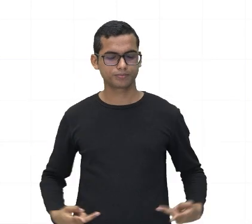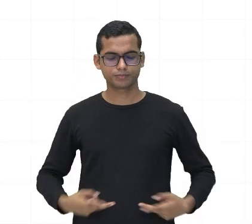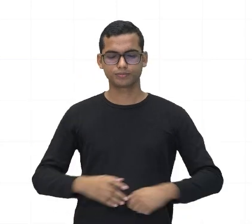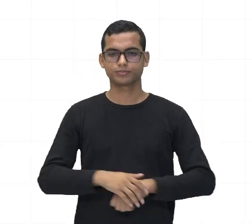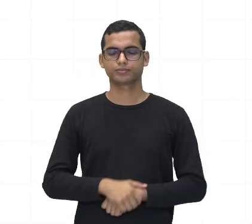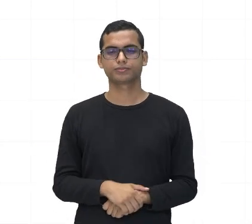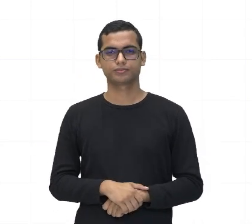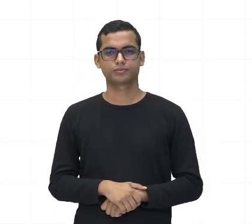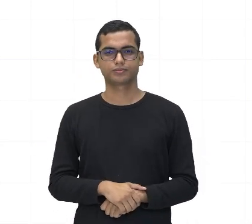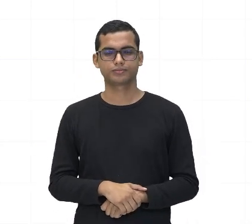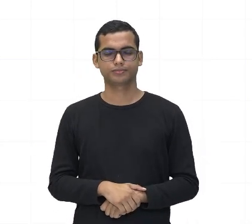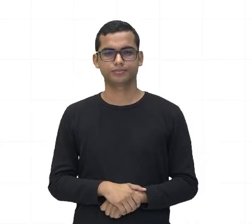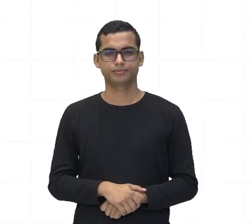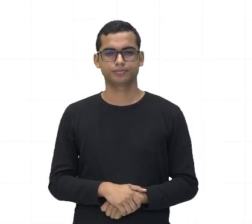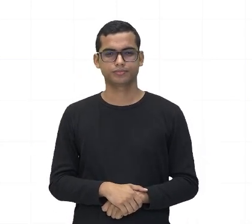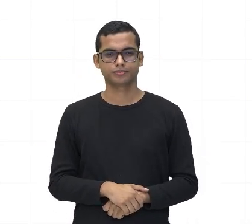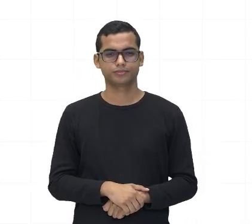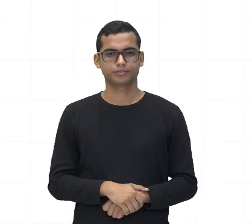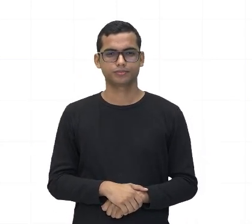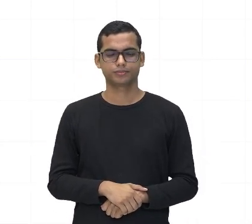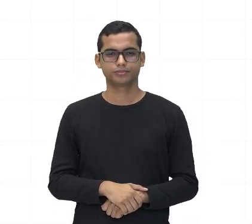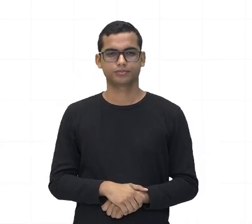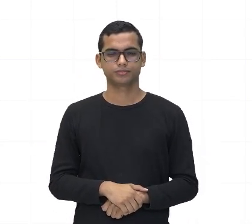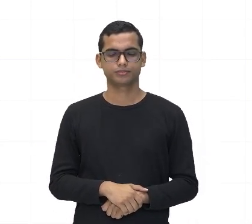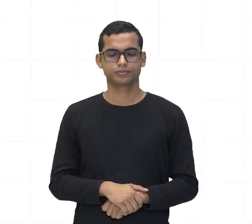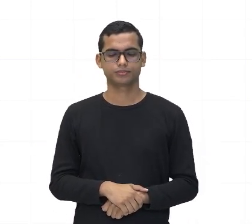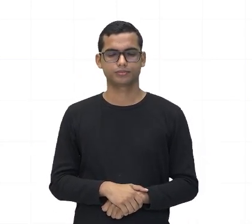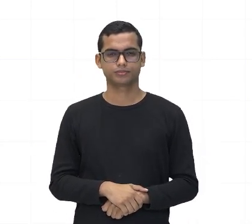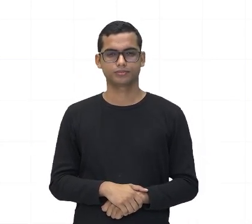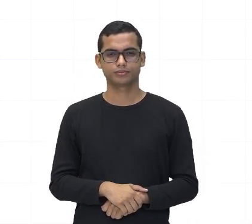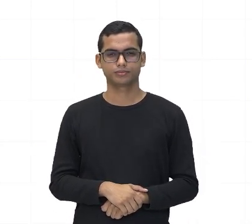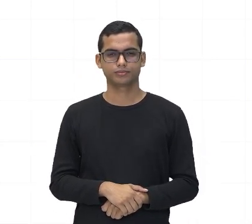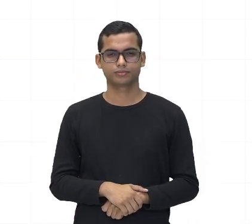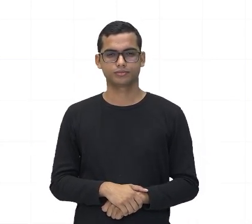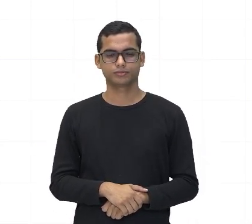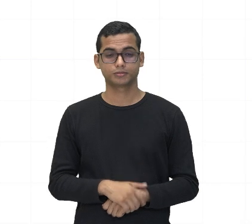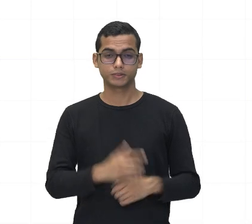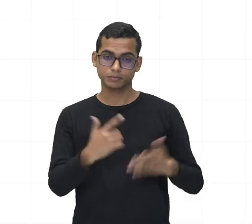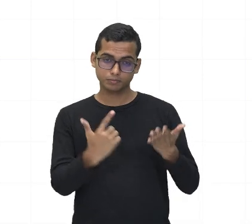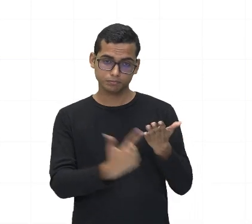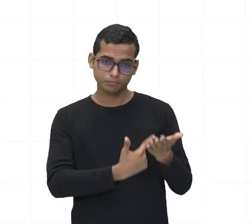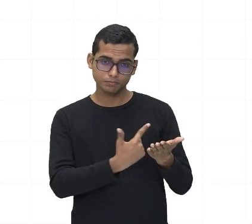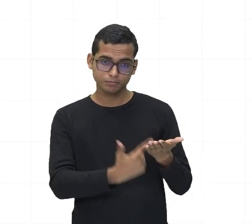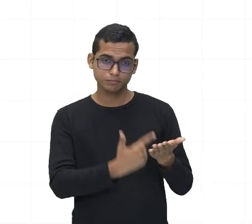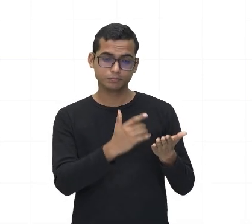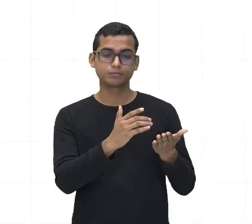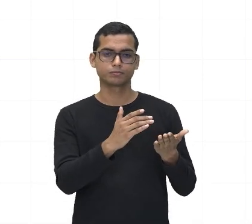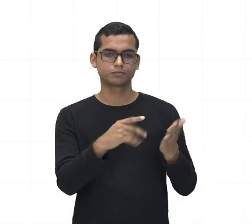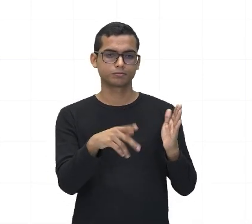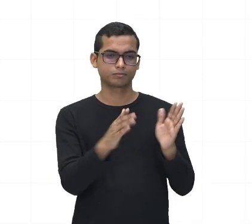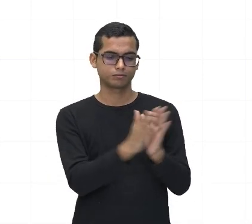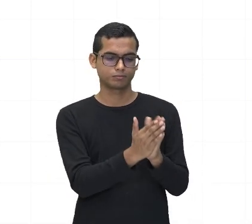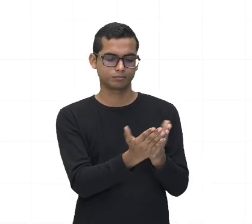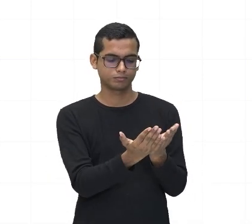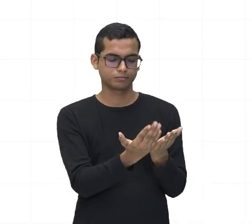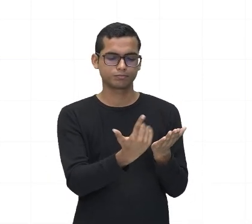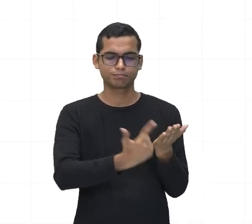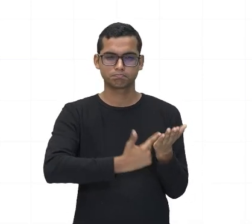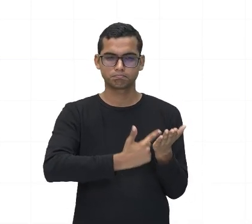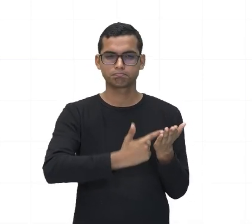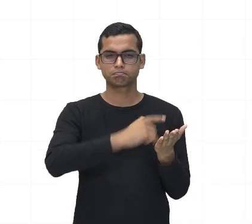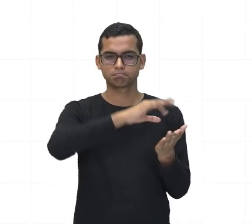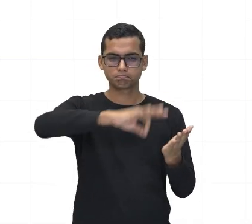eles têm vários pontos de importância para iluminar a caminhada humana.